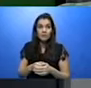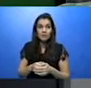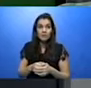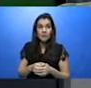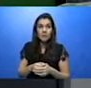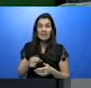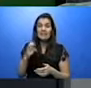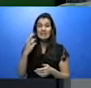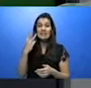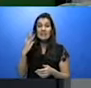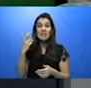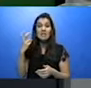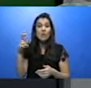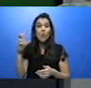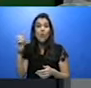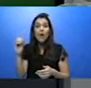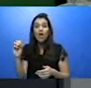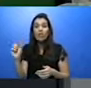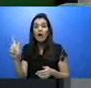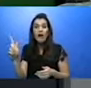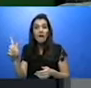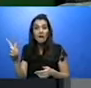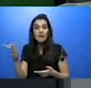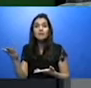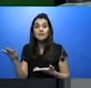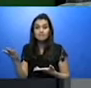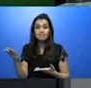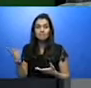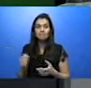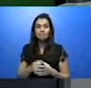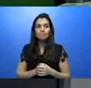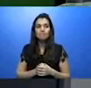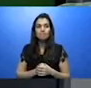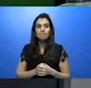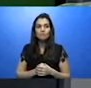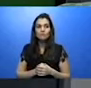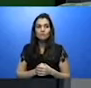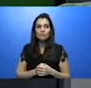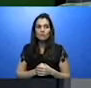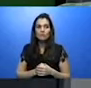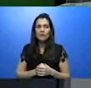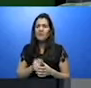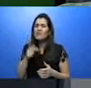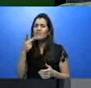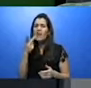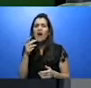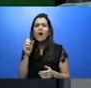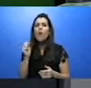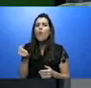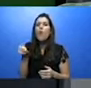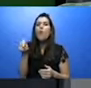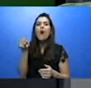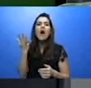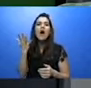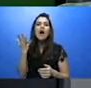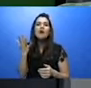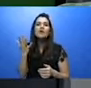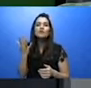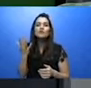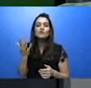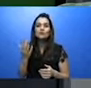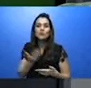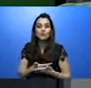pronto. É o peso aproximado de um filhote comum. Mas aqui está falando de quantos filhotes?